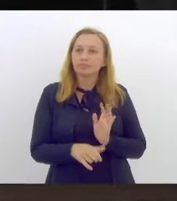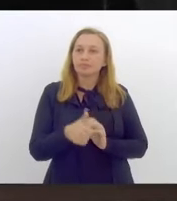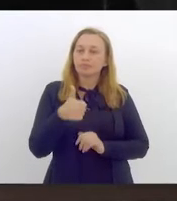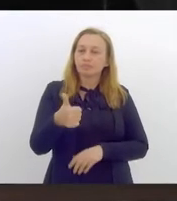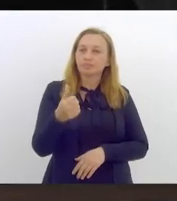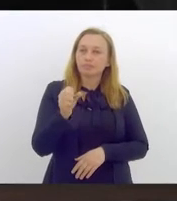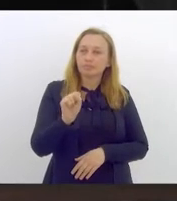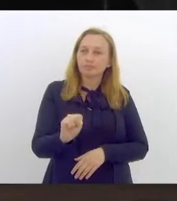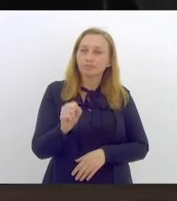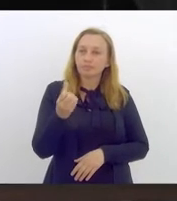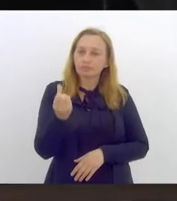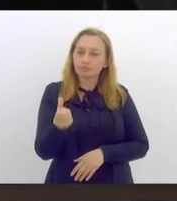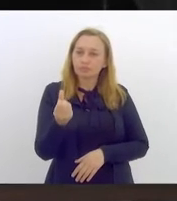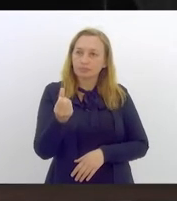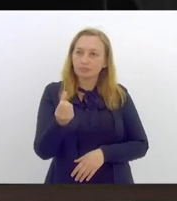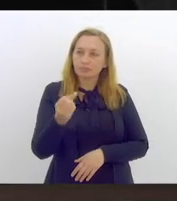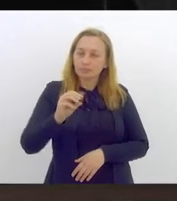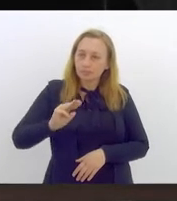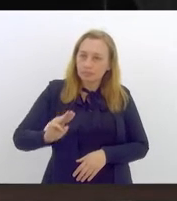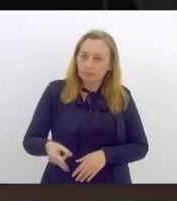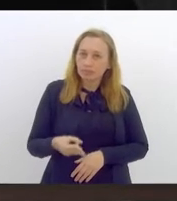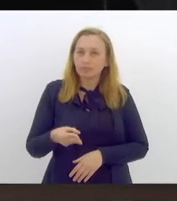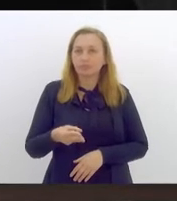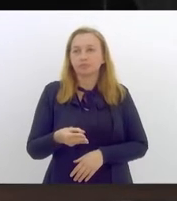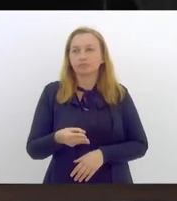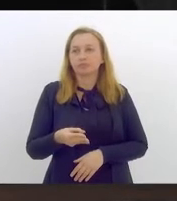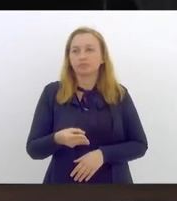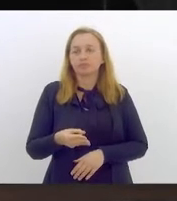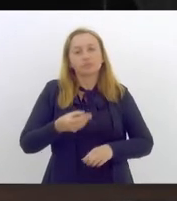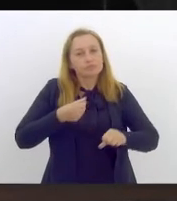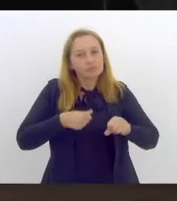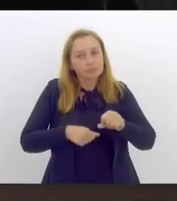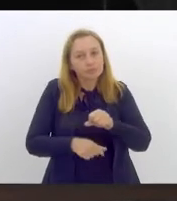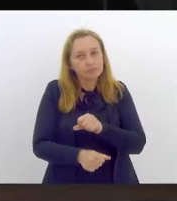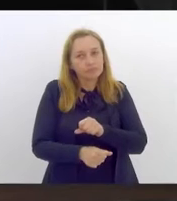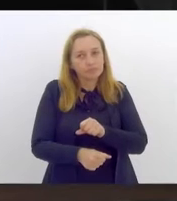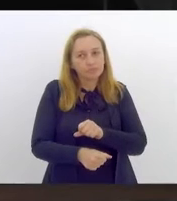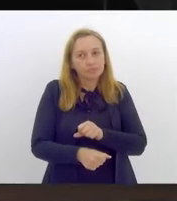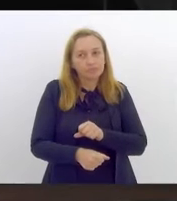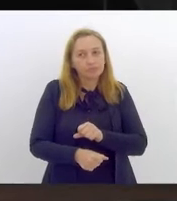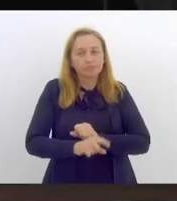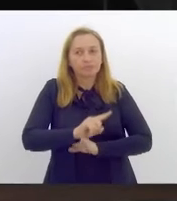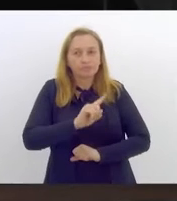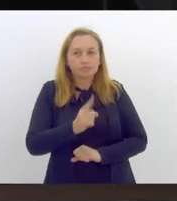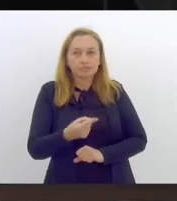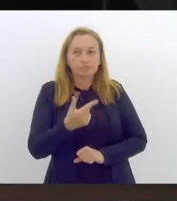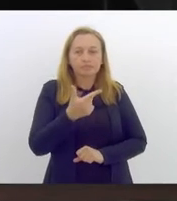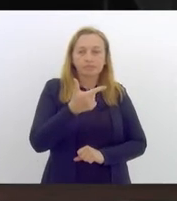186 milhões para serem, né, investidos